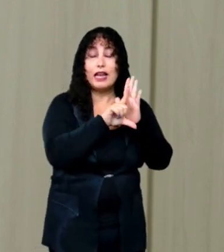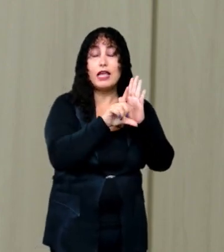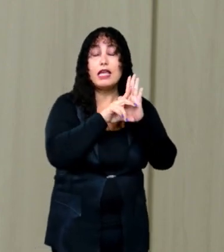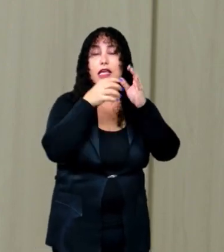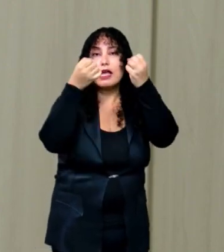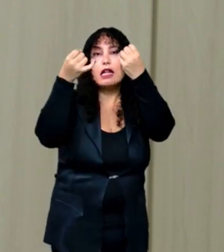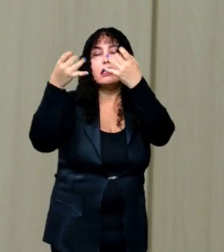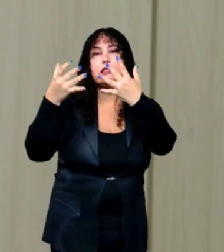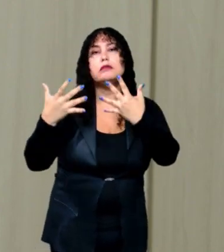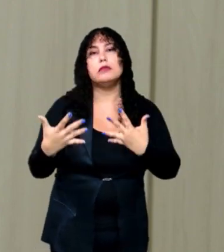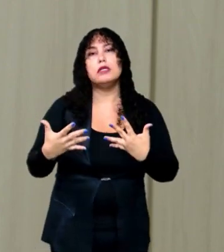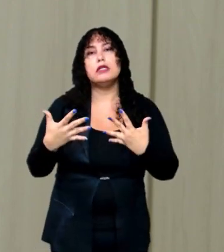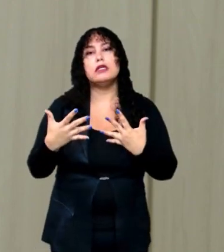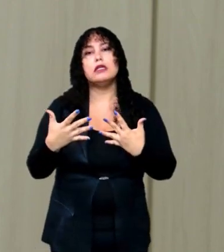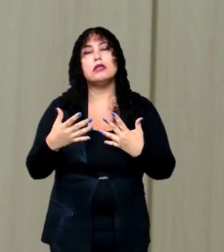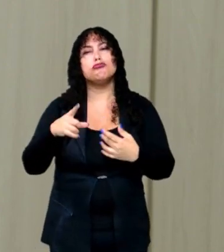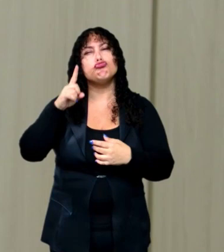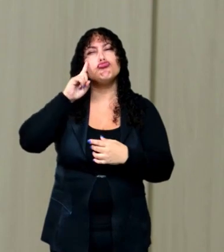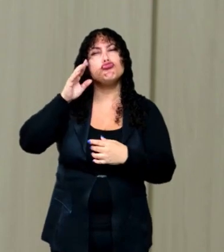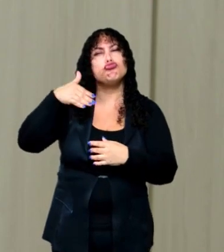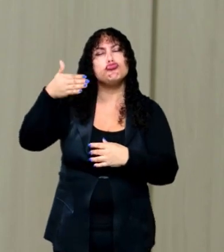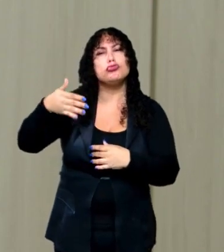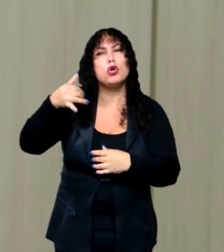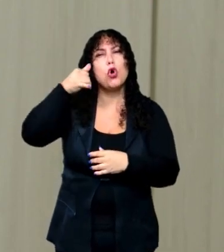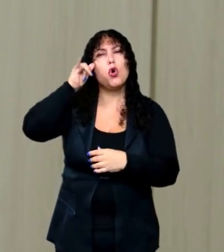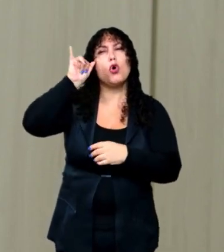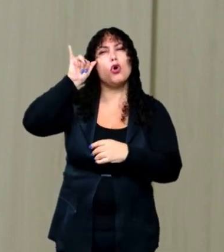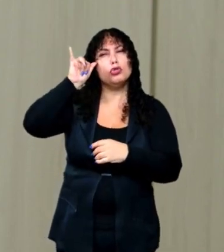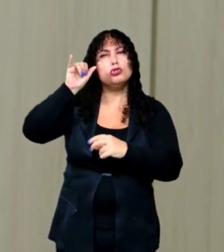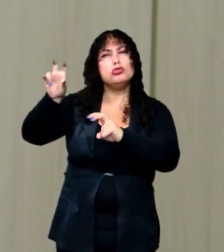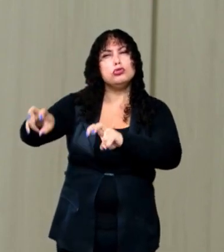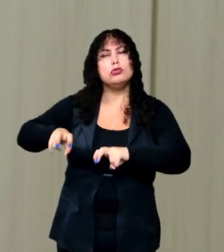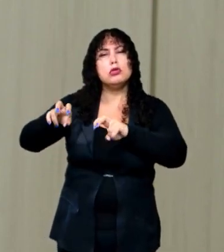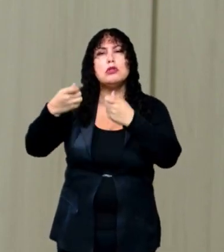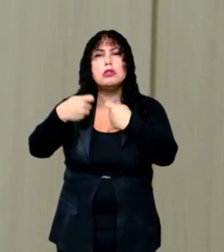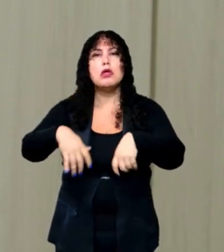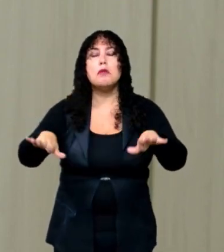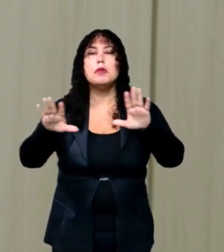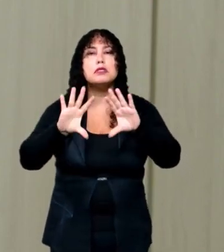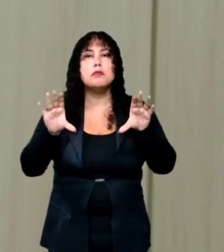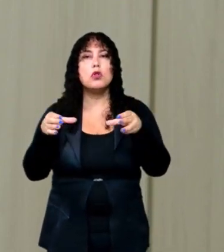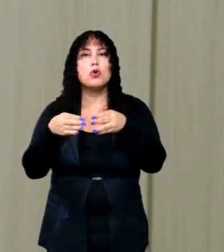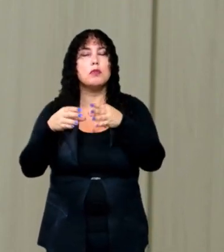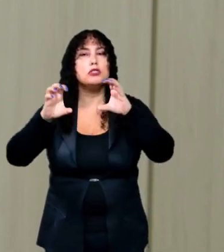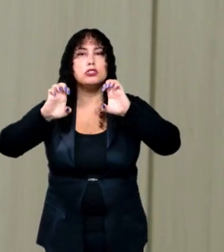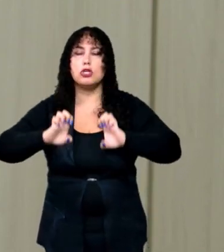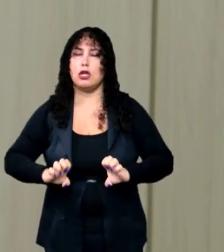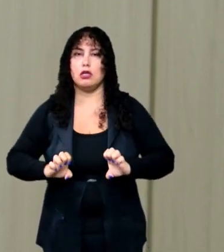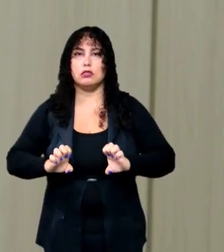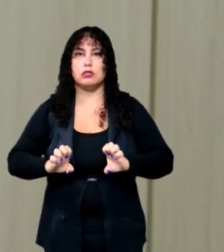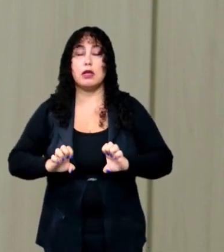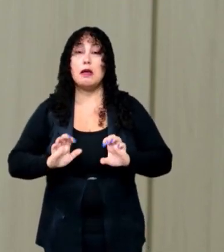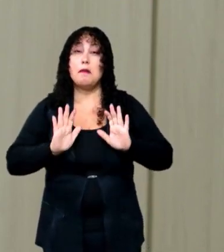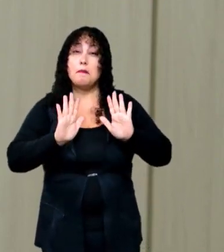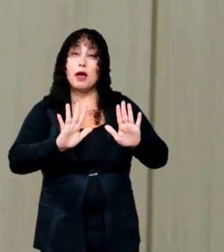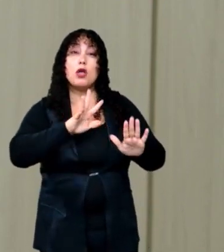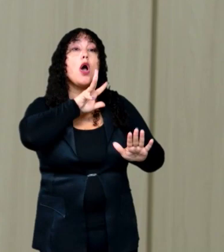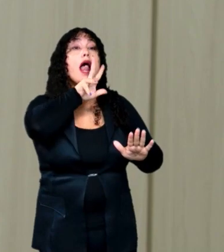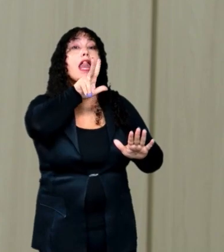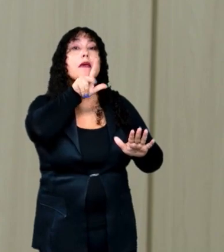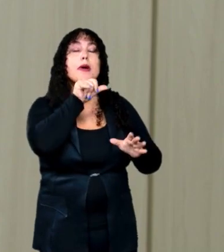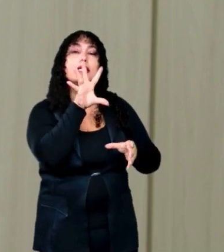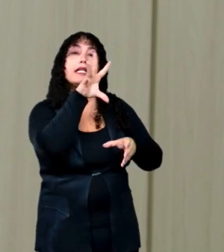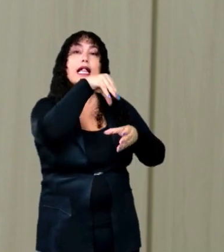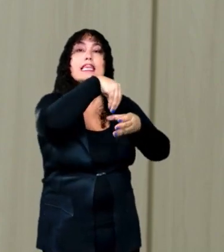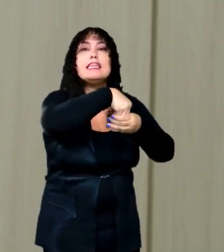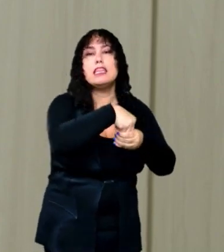fala que as rotinas de fazenda não precisam ser passadas por um comitê de ética, mas os animais que estão na rotina da